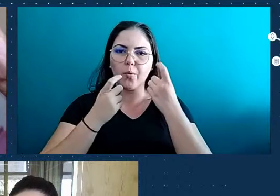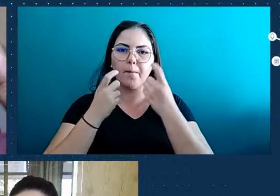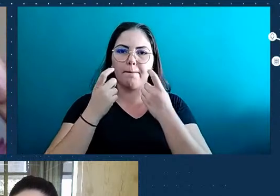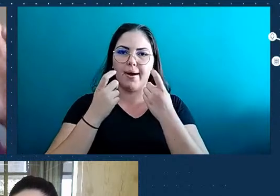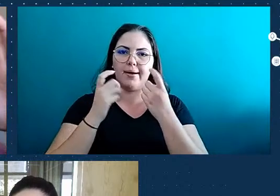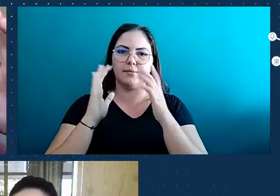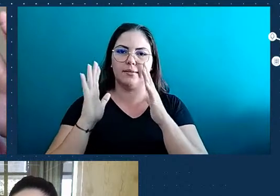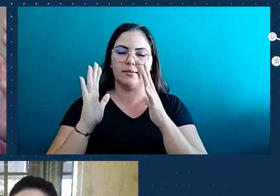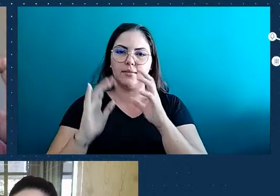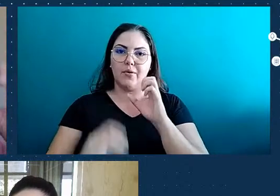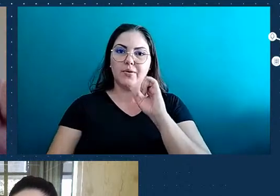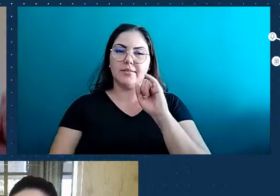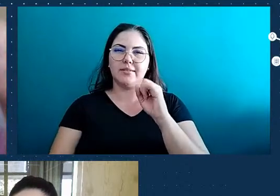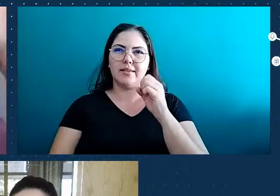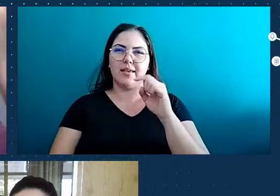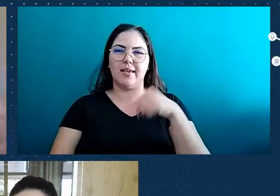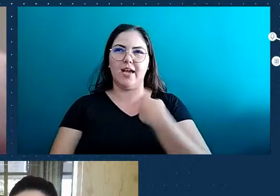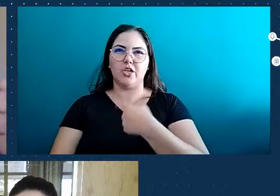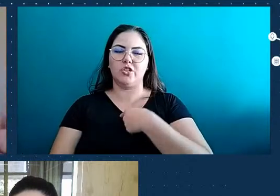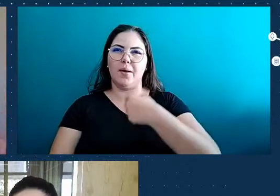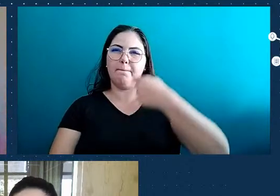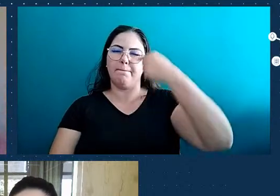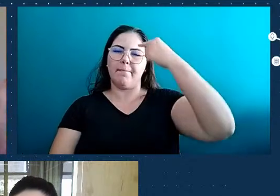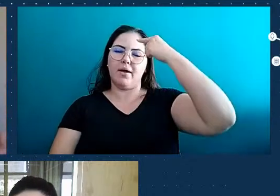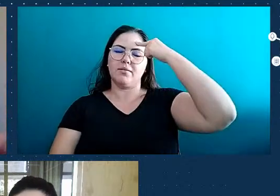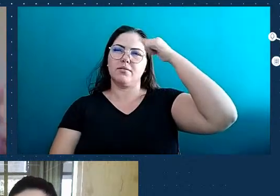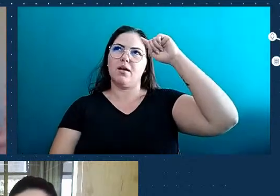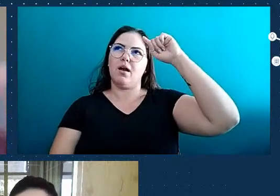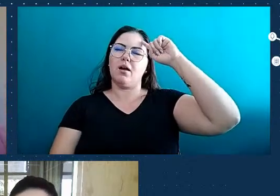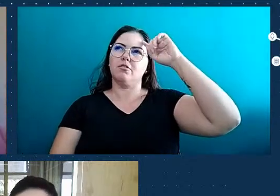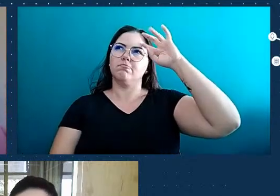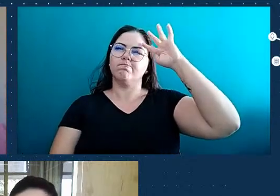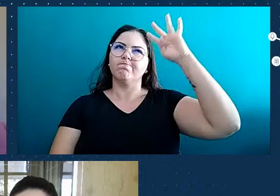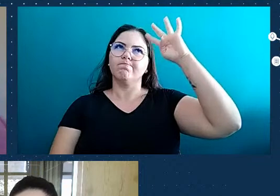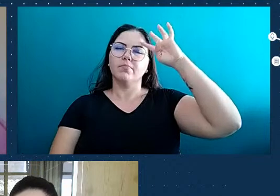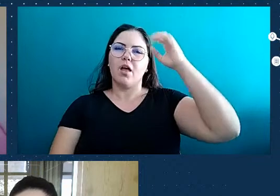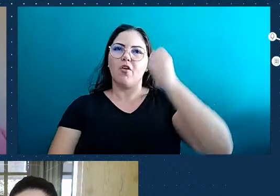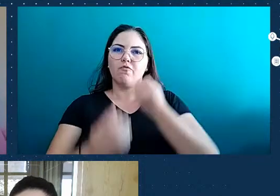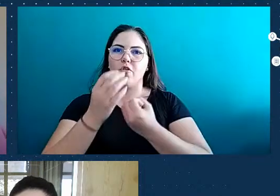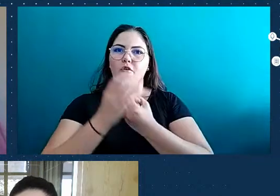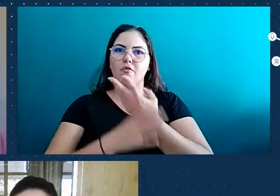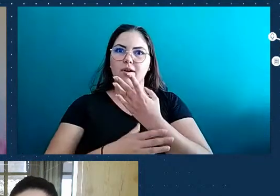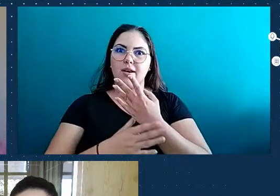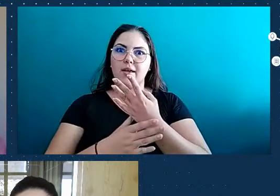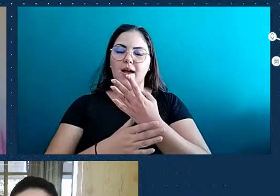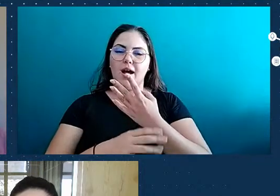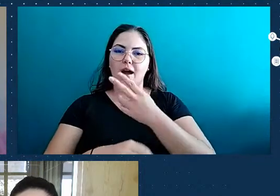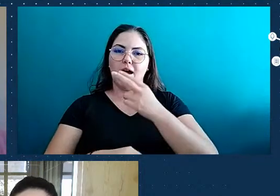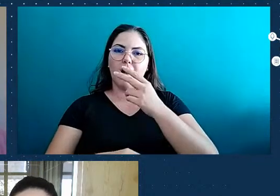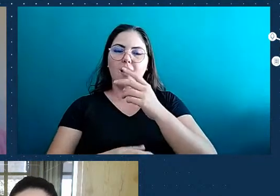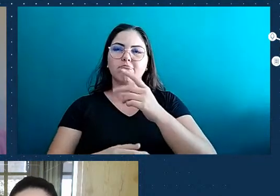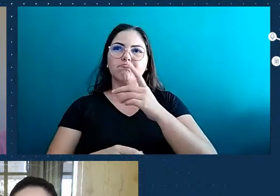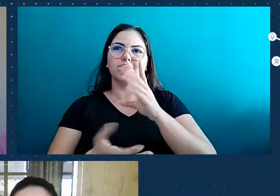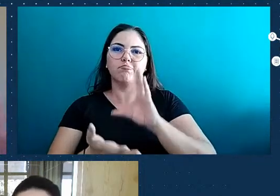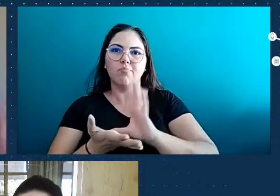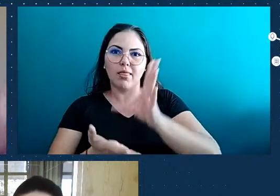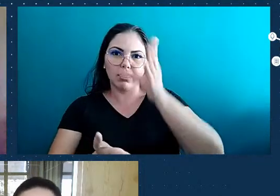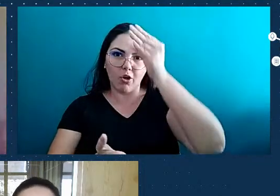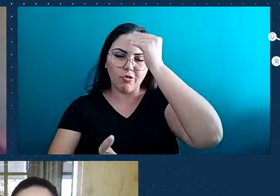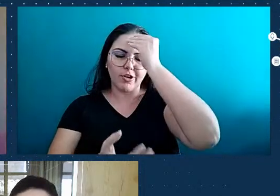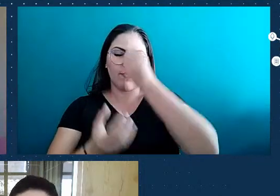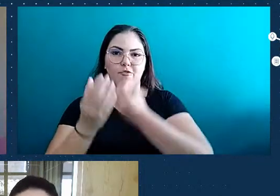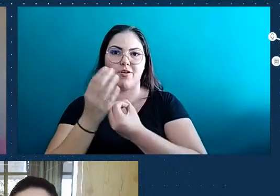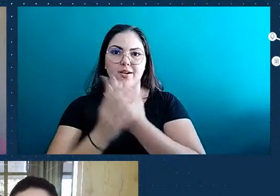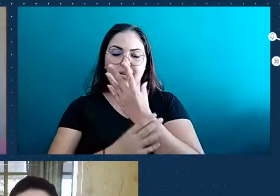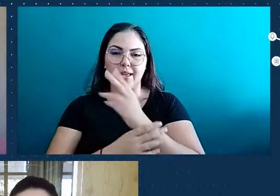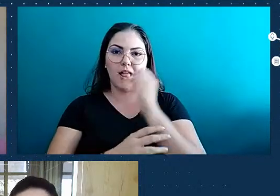daqueles seres iluminados que consegue criar uma teoria e deixar aí para ser fundamentação para outros, aí sim, né? Não é que